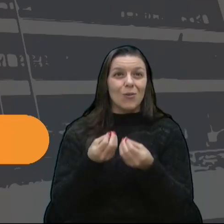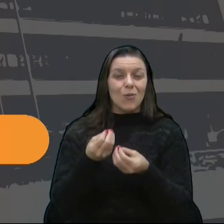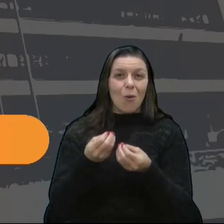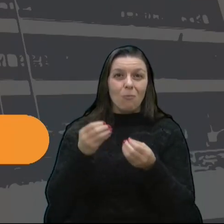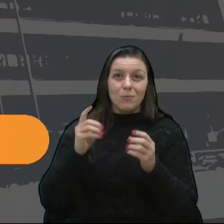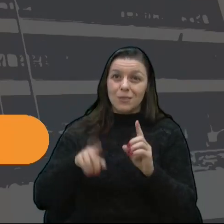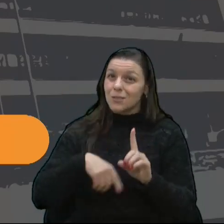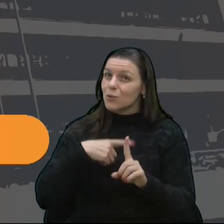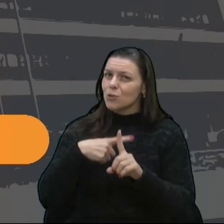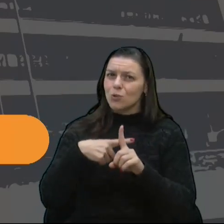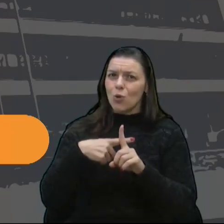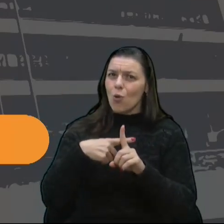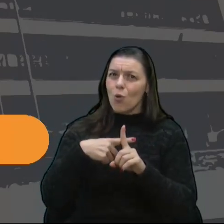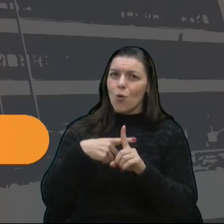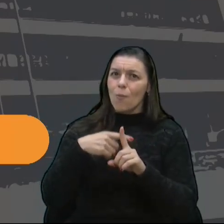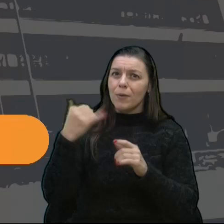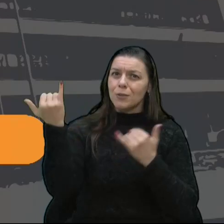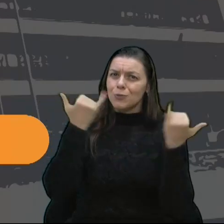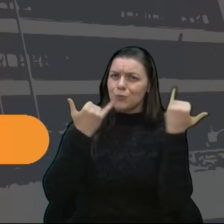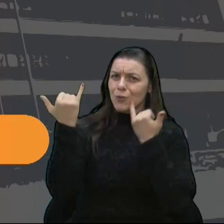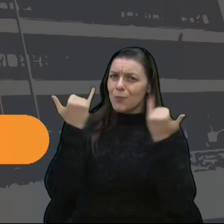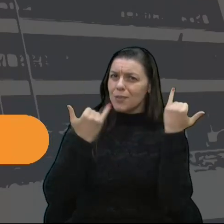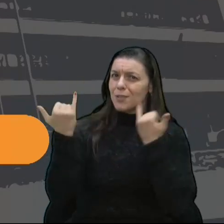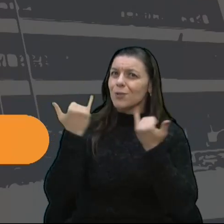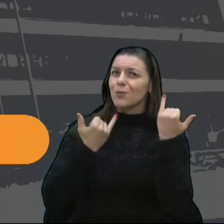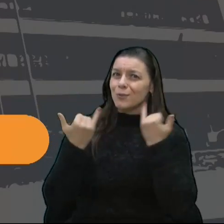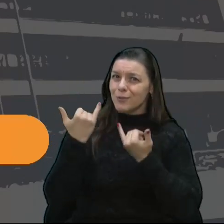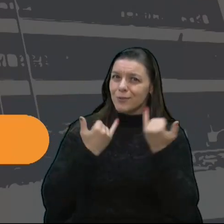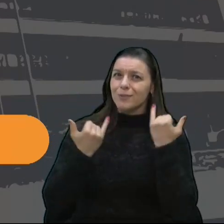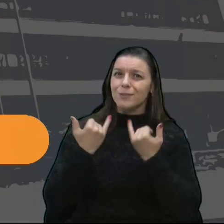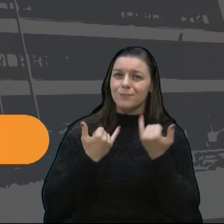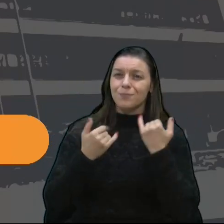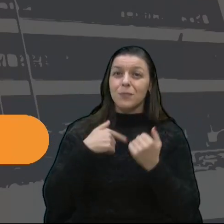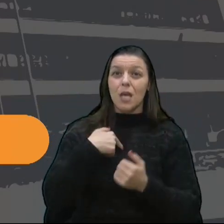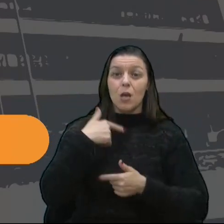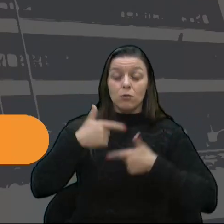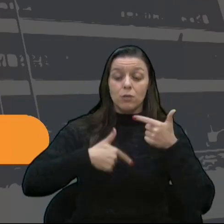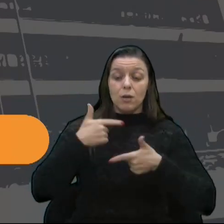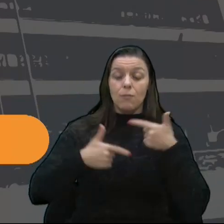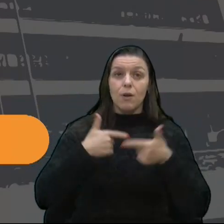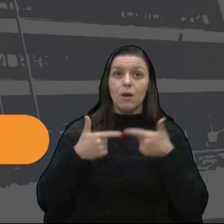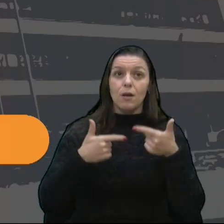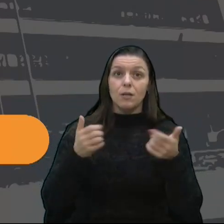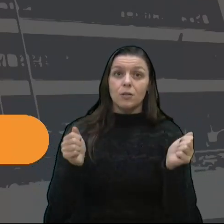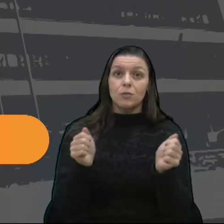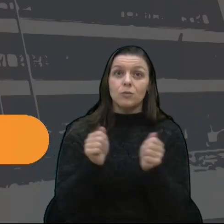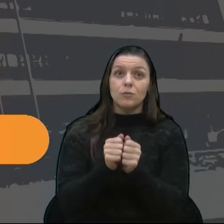aí está sendo maravilhosa. Eu trabalho com